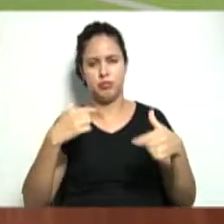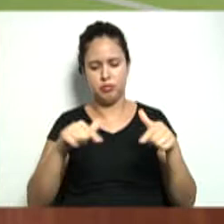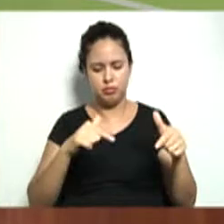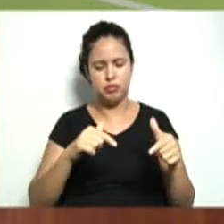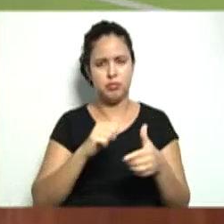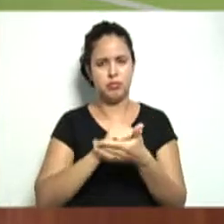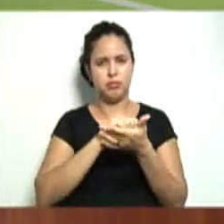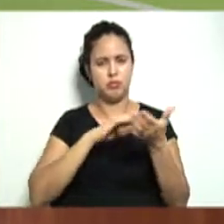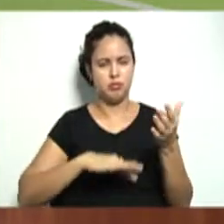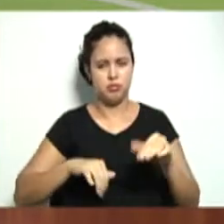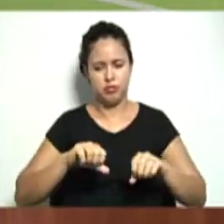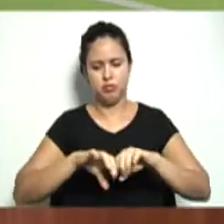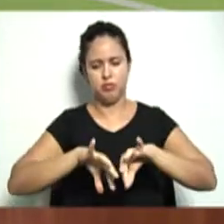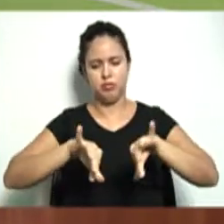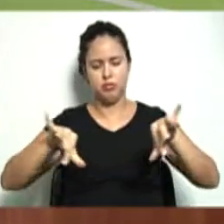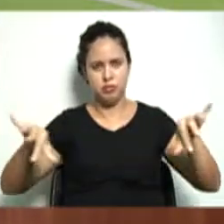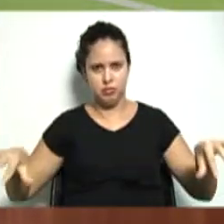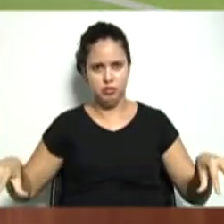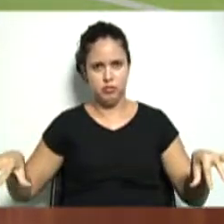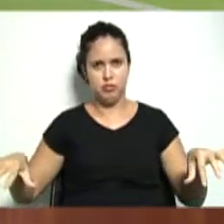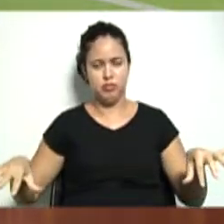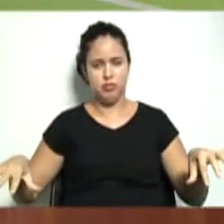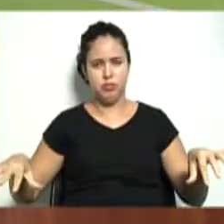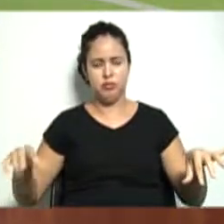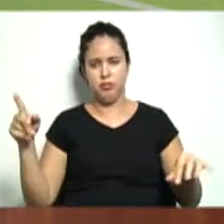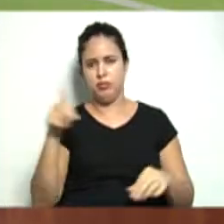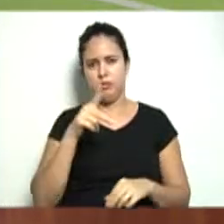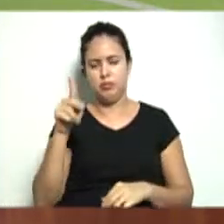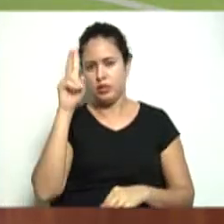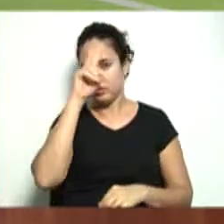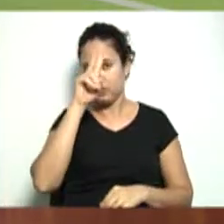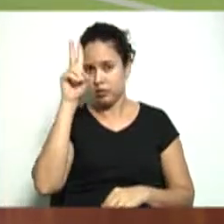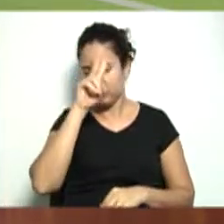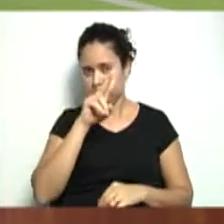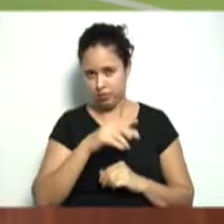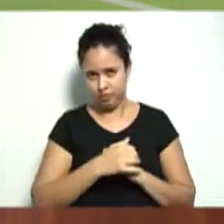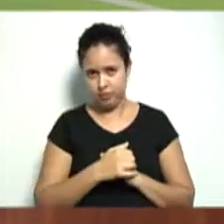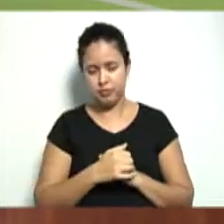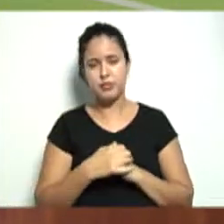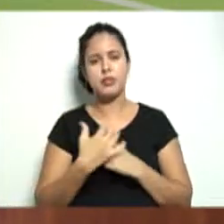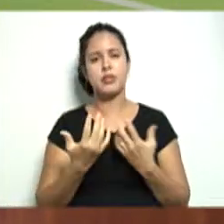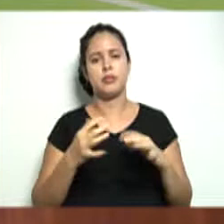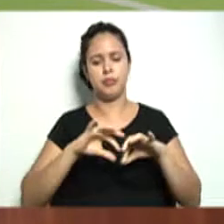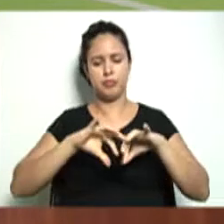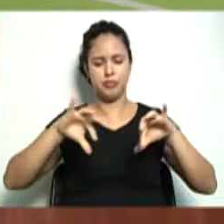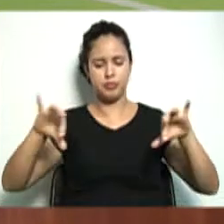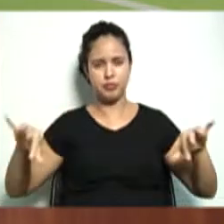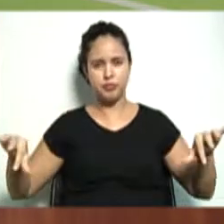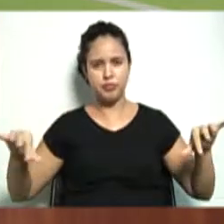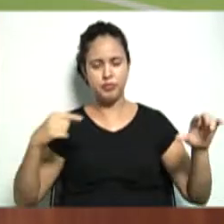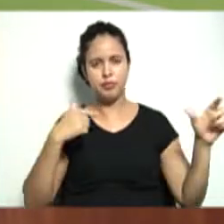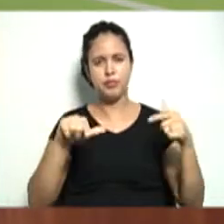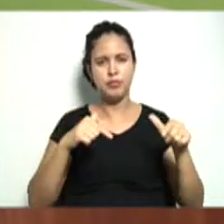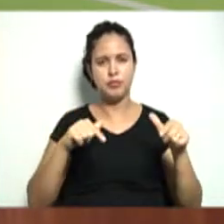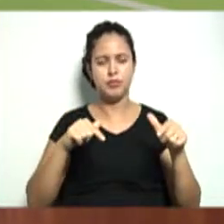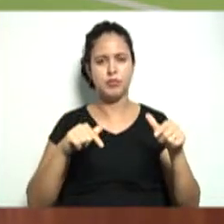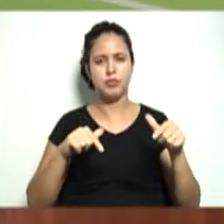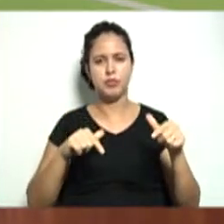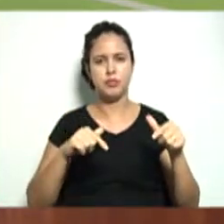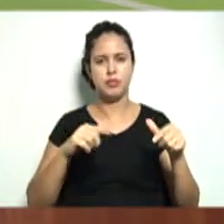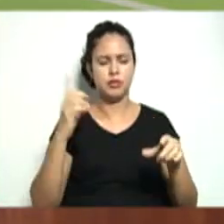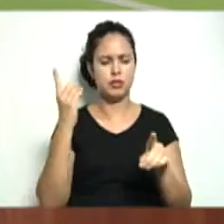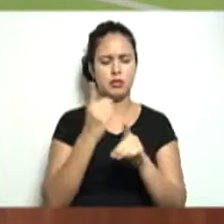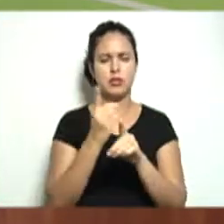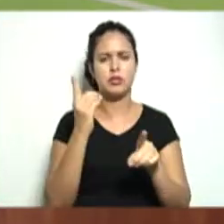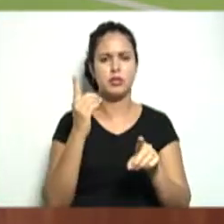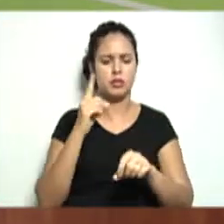Lembra lá nos conceitos de trabalho, que a professora estava recapitulando toda hora aí? Então, na divisão de tarefas, chegou um determinado momento